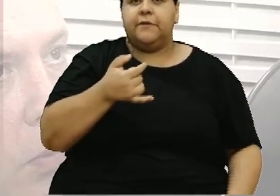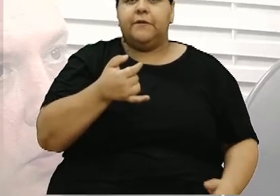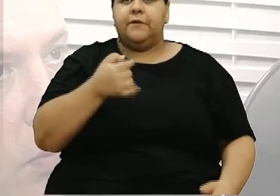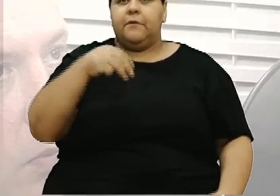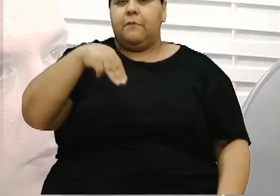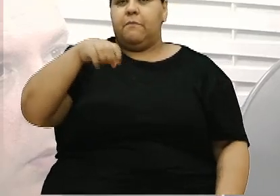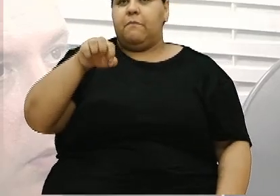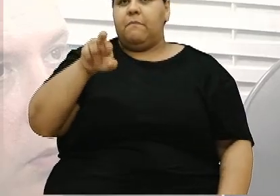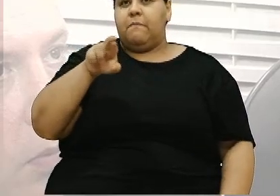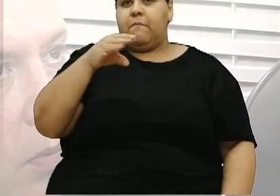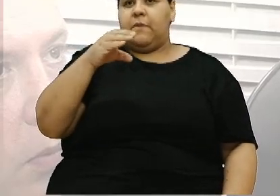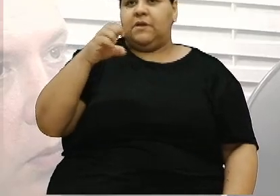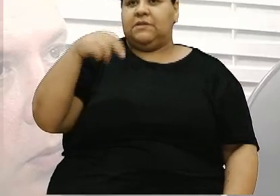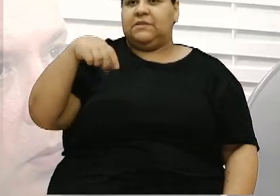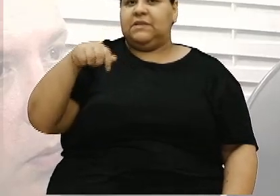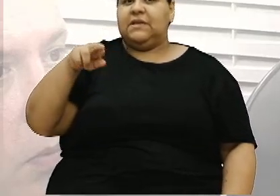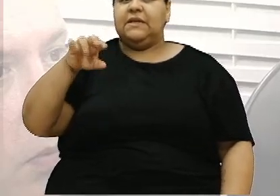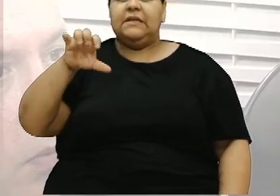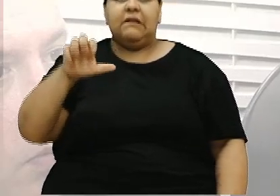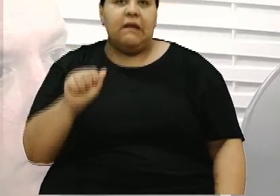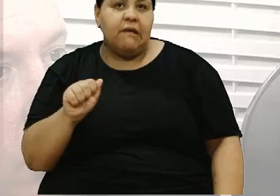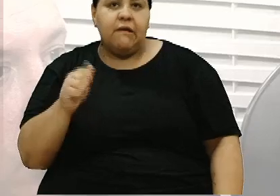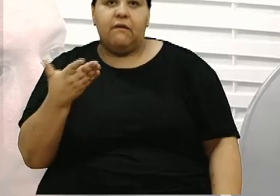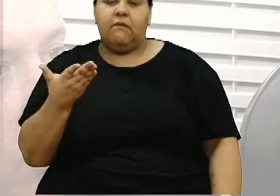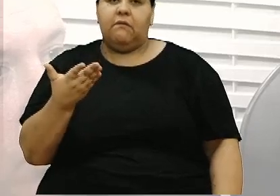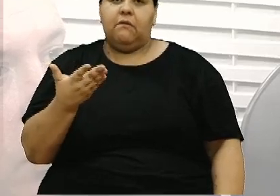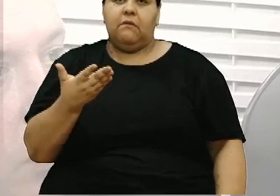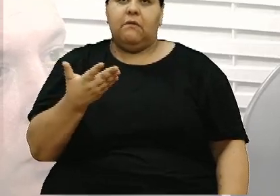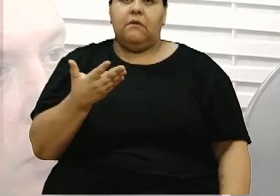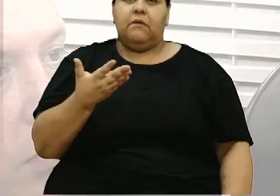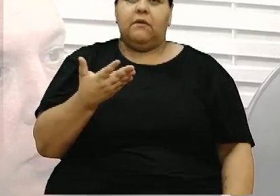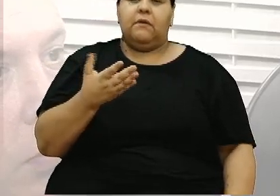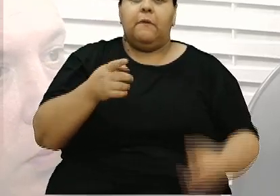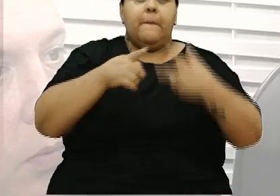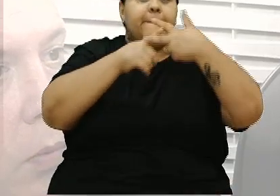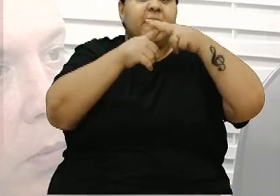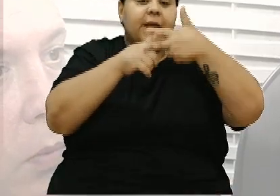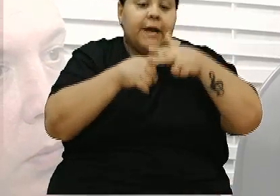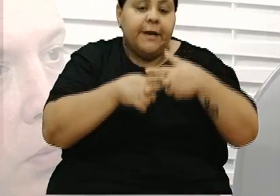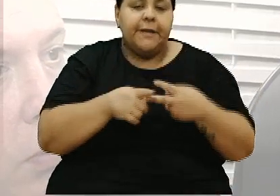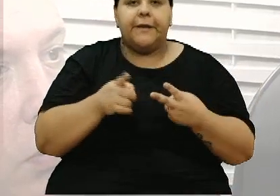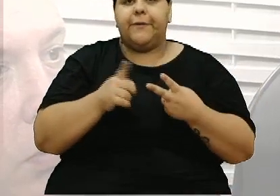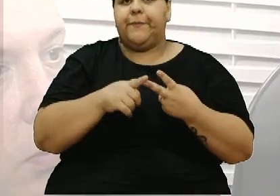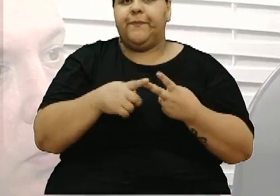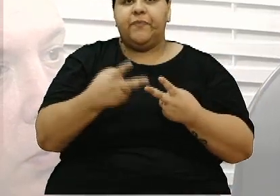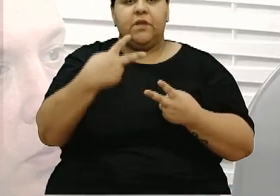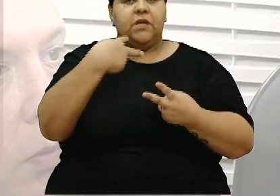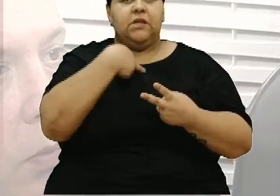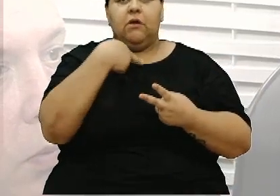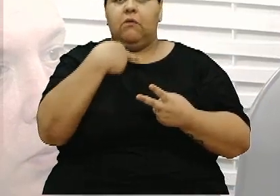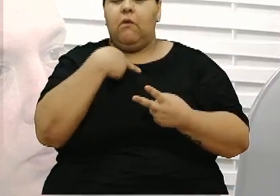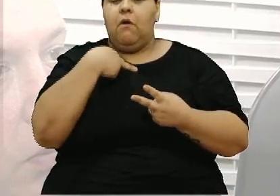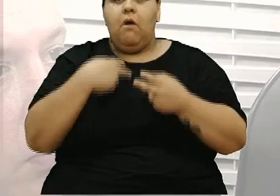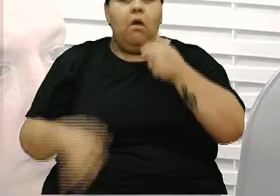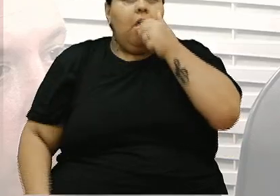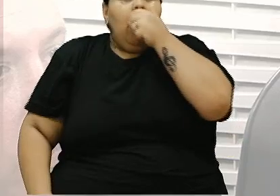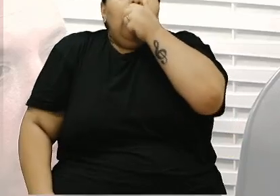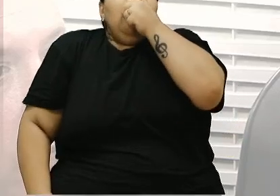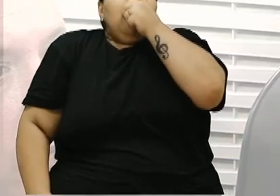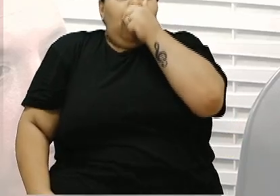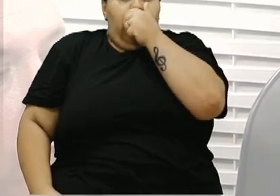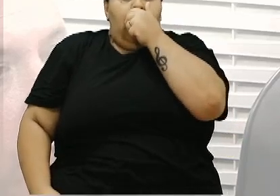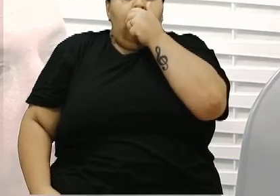proibido. Hoje, num bairro, tem aproximadamente 25 mil habitantes. Mecânicas, não pode, ou se existem, são